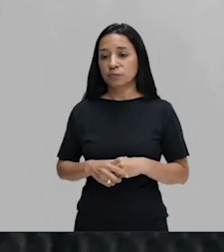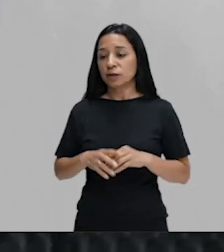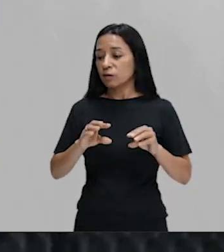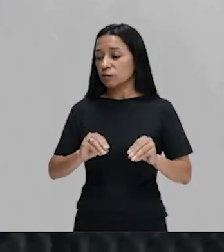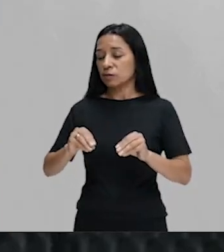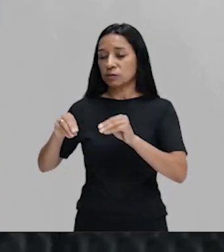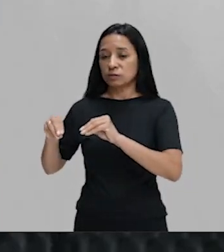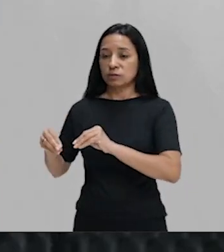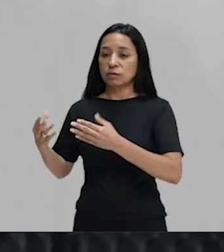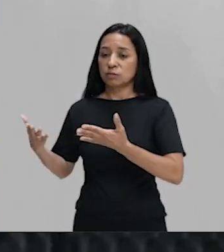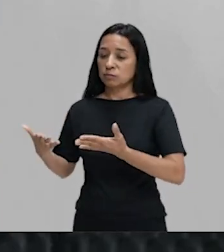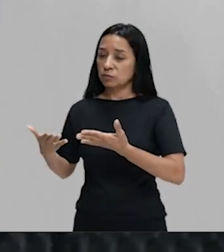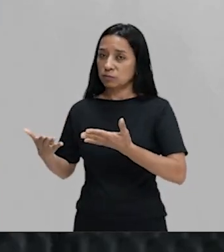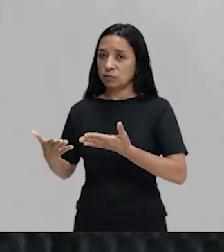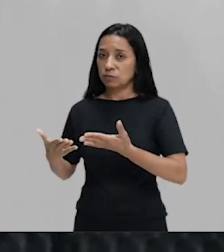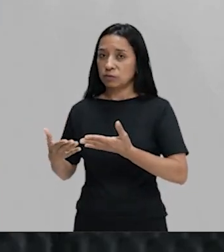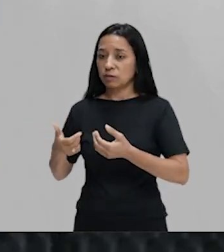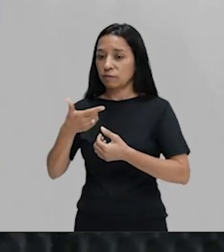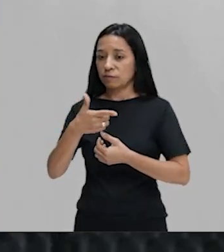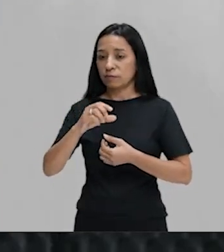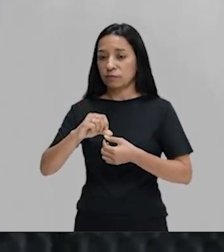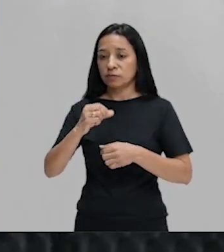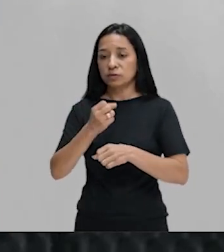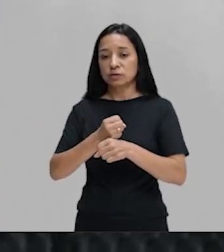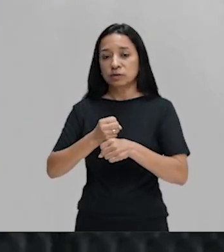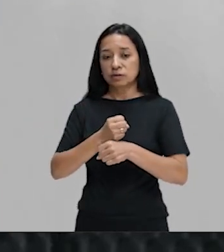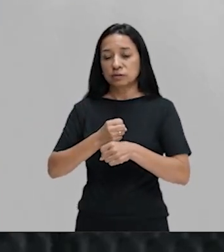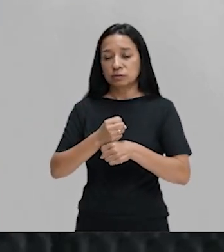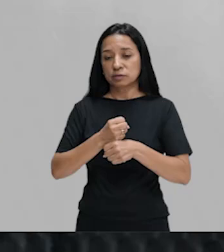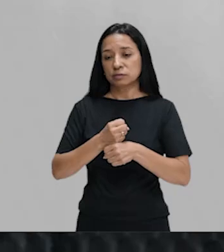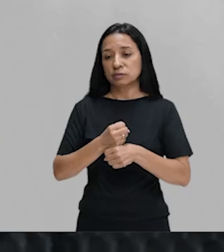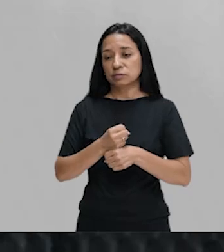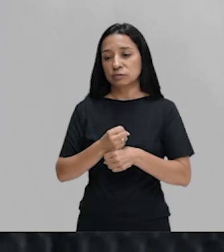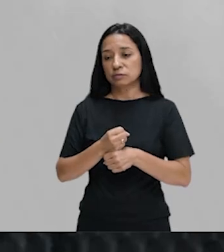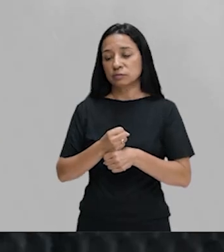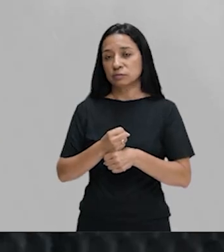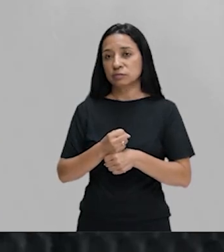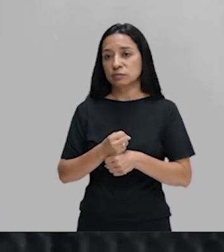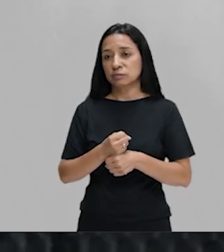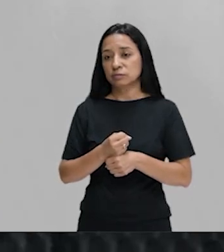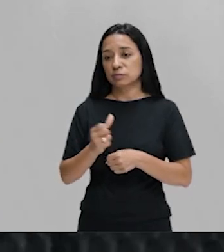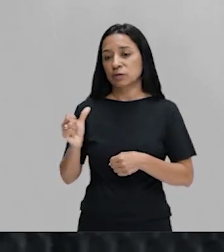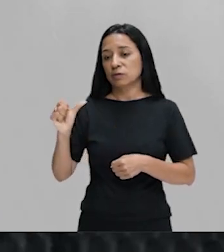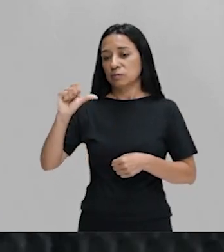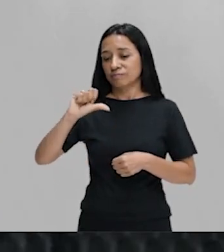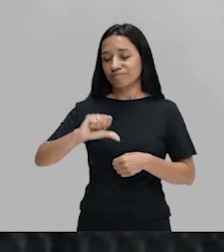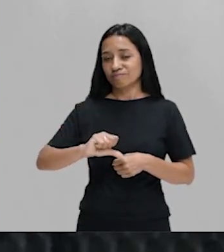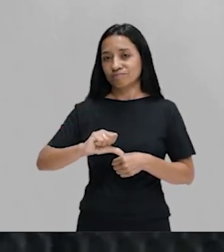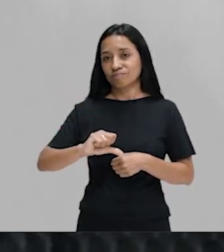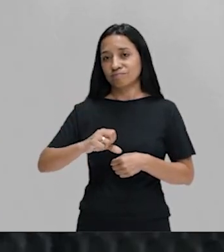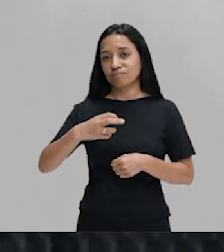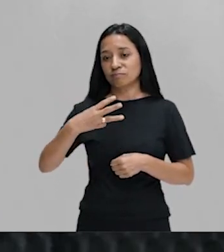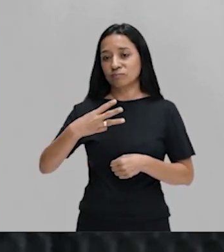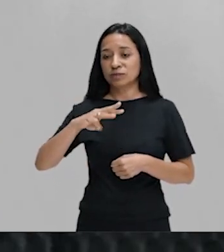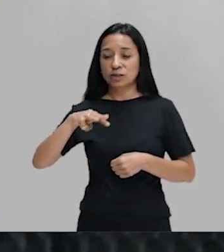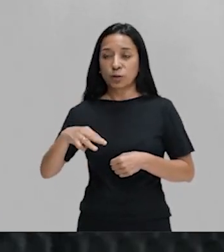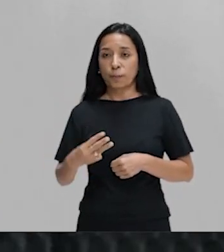ano. Foram 20 anos. Com saldo negativo de mais de 3 mil